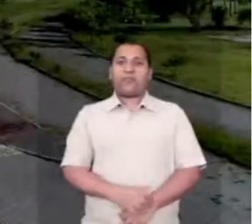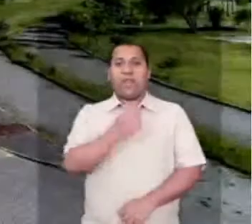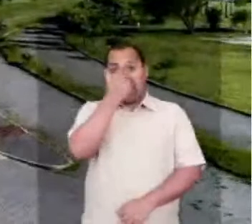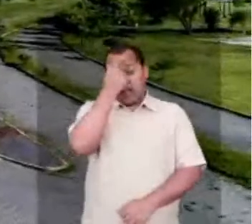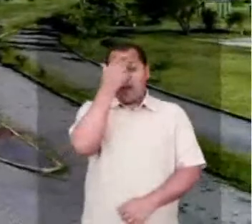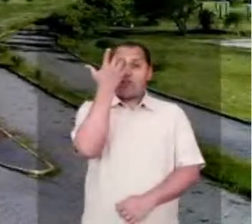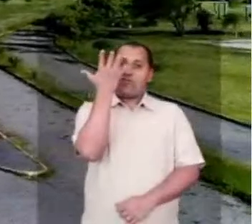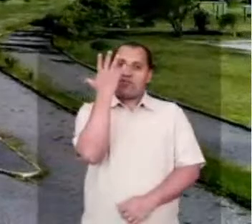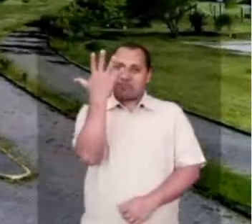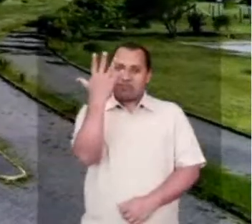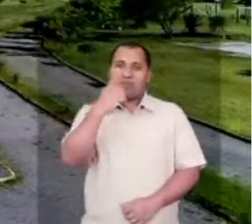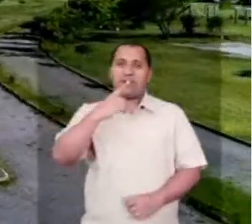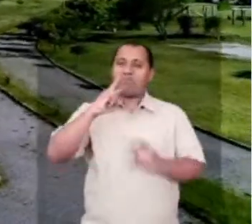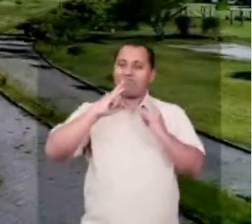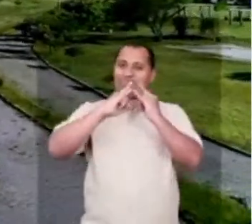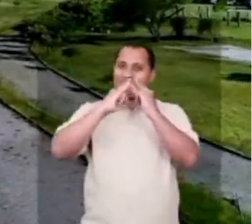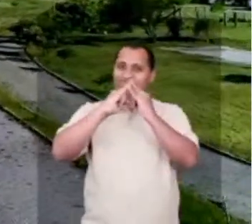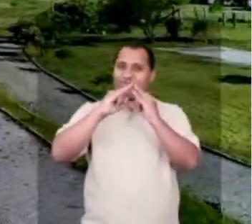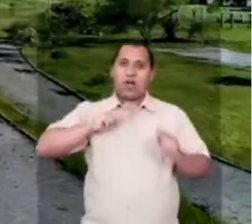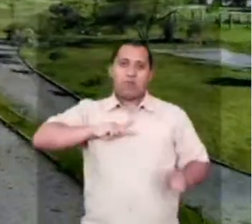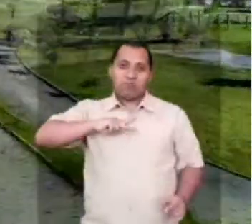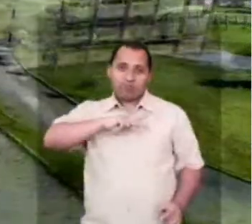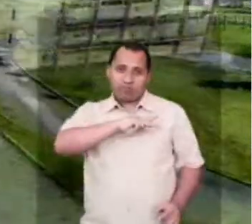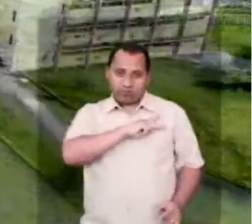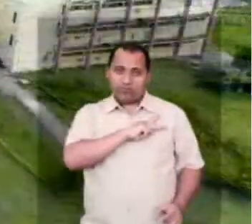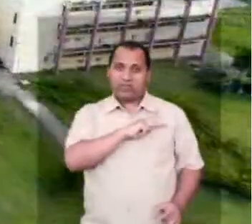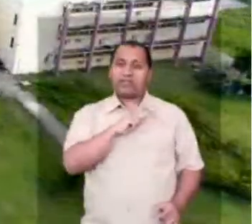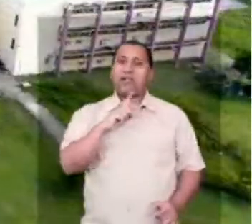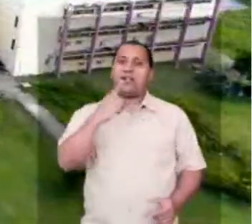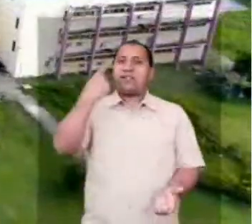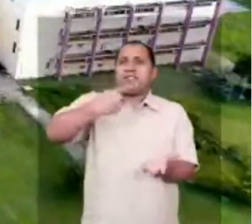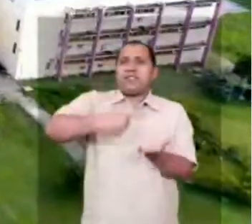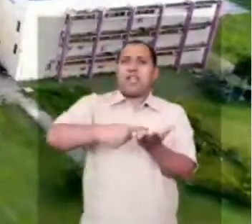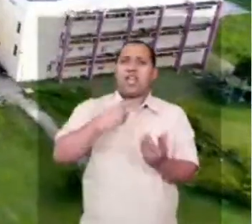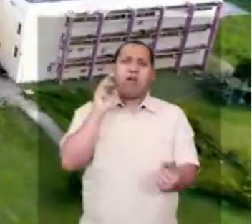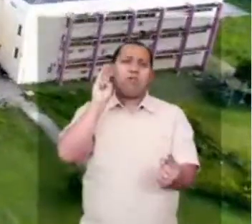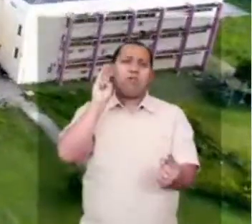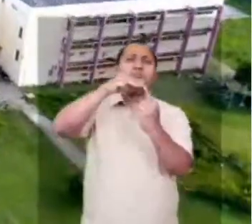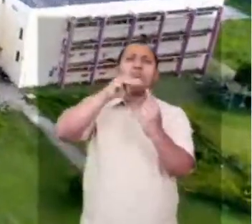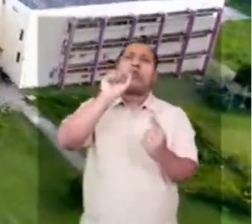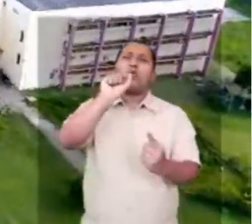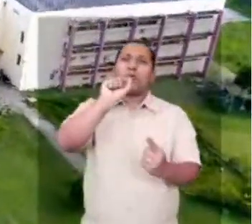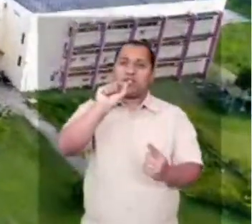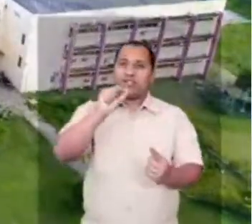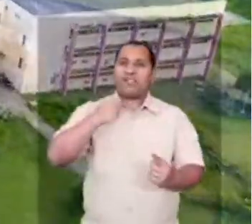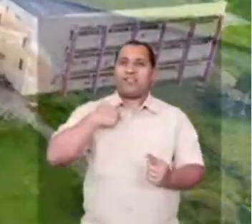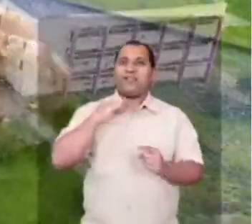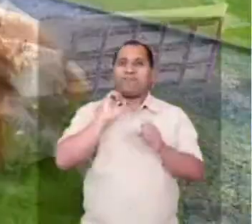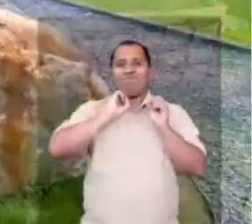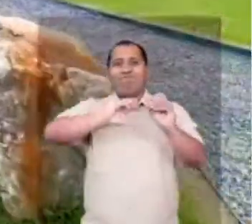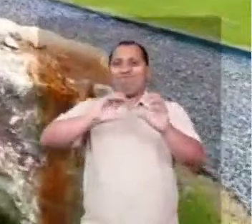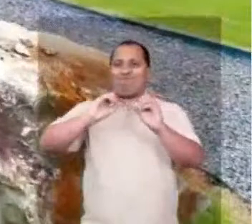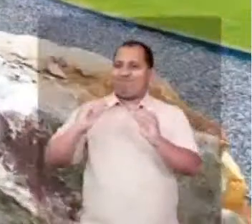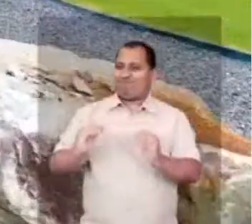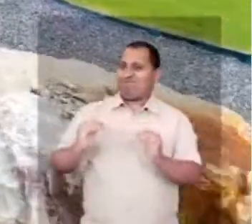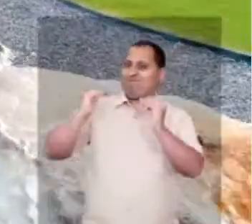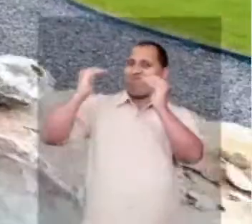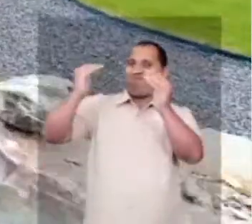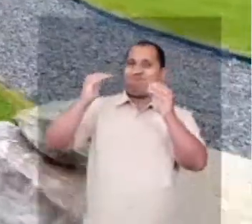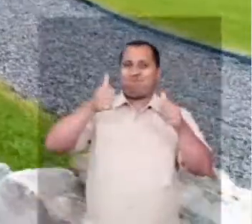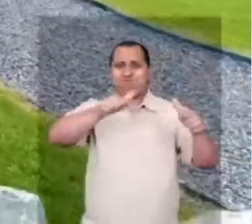A Unipampa é uma instituição pública que tem a missão de promover uma educação superior de